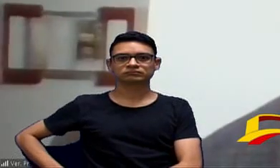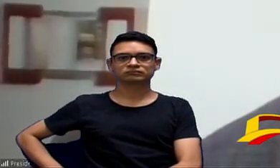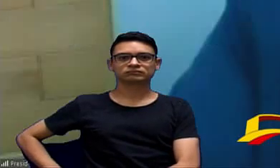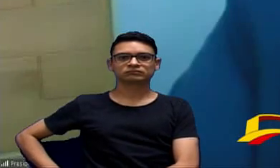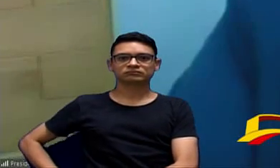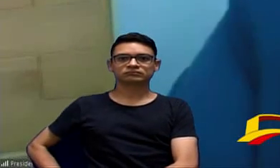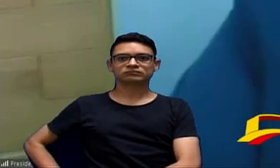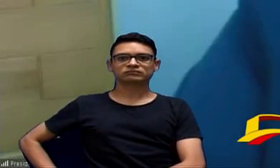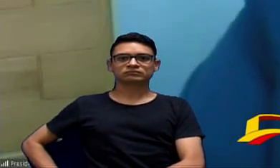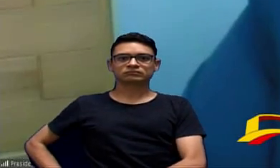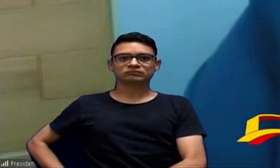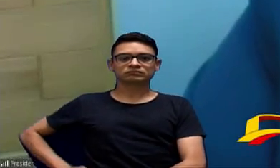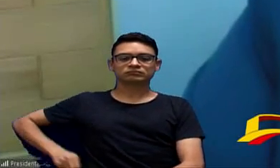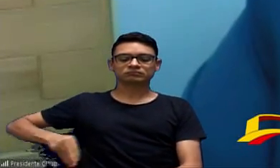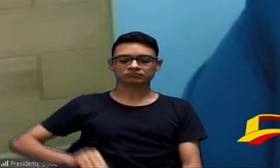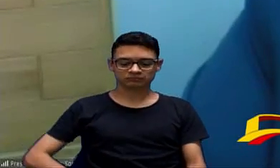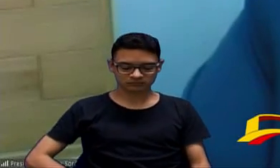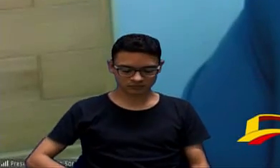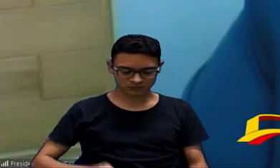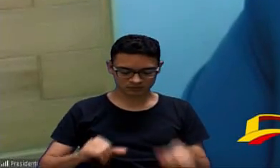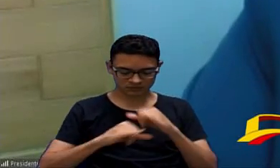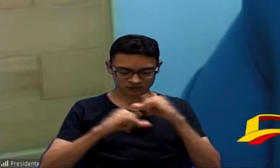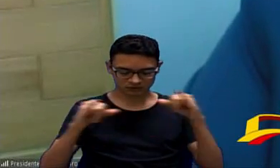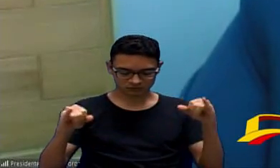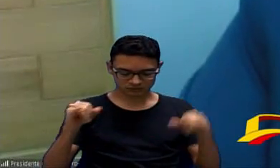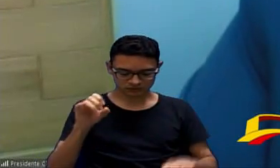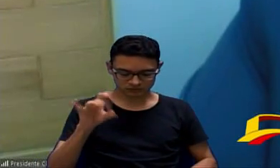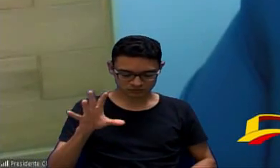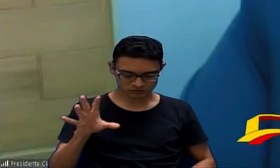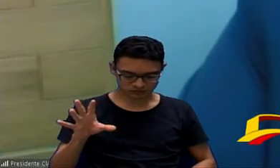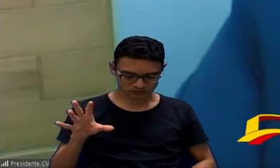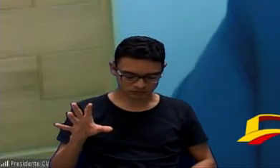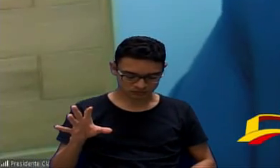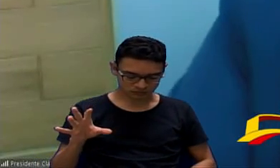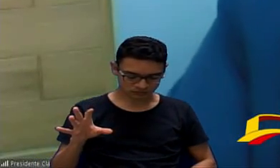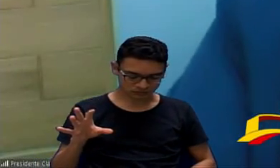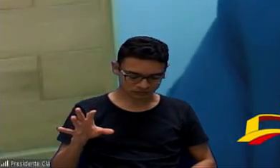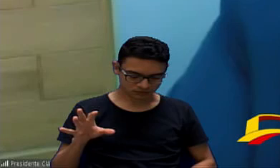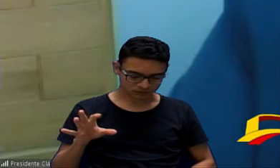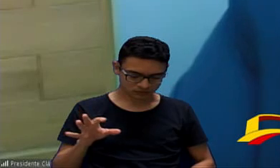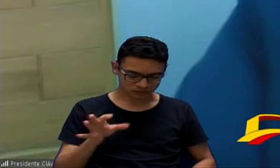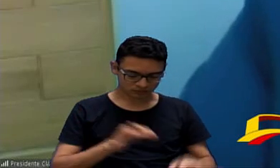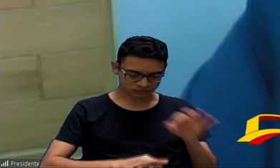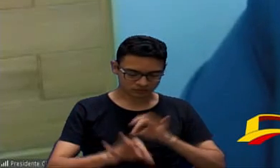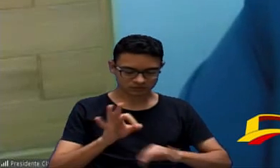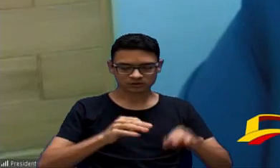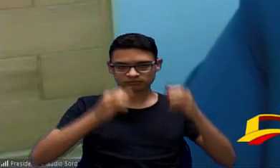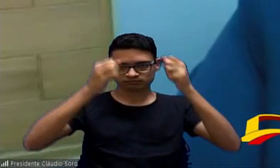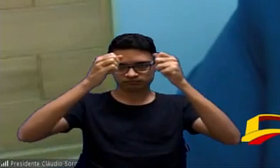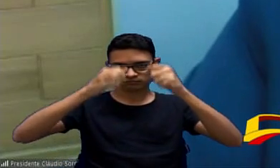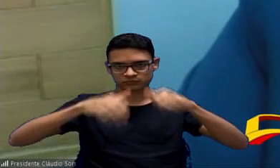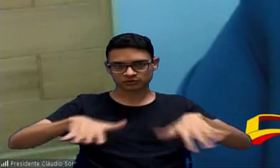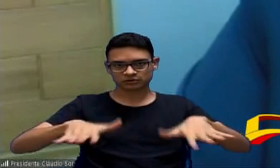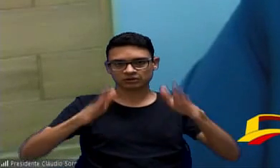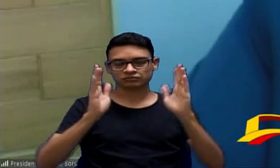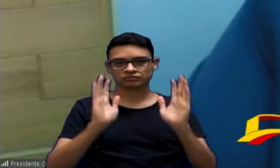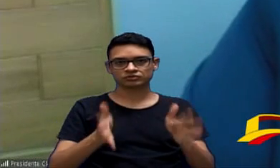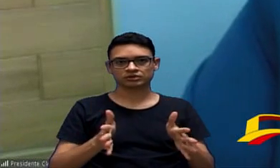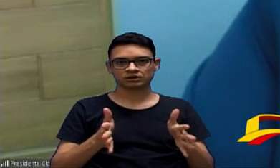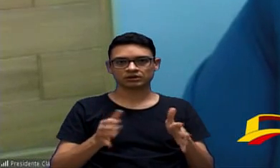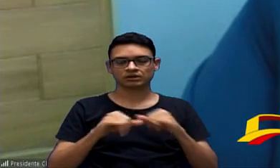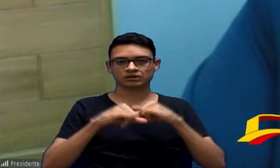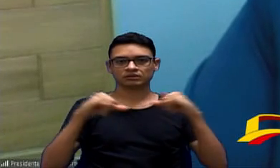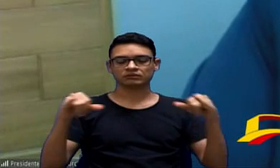Obrigado. Só para avisar para os senhores vereadores que o projeto está prejudicado já, só para poder avisar que nós vamos...